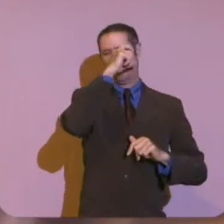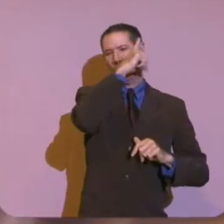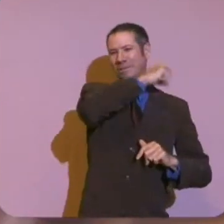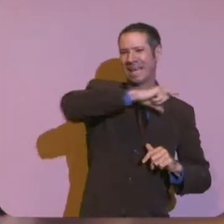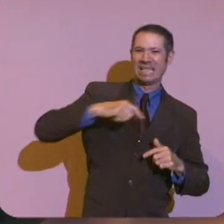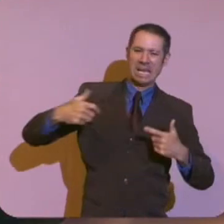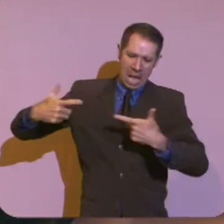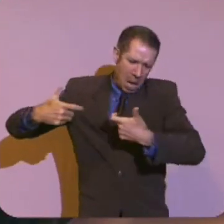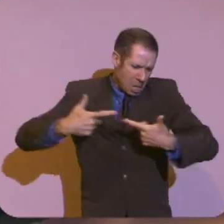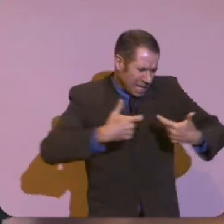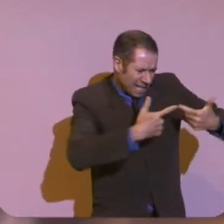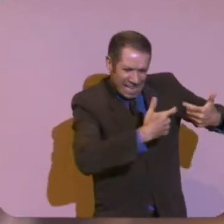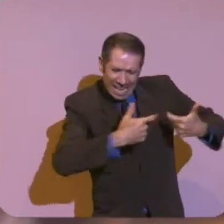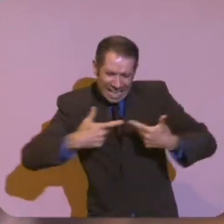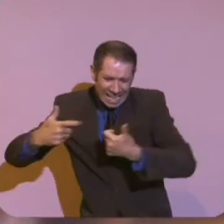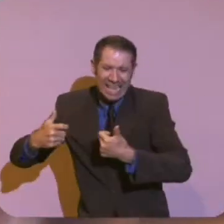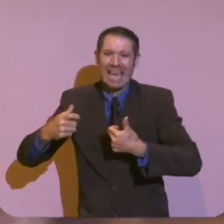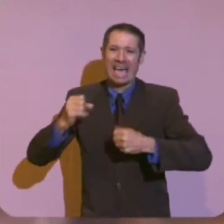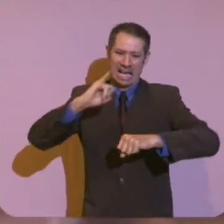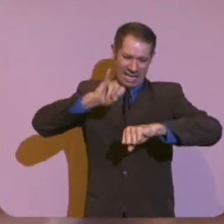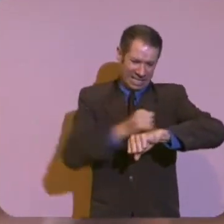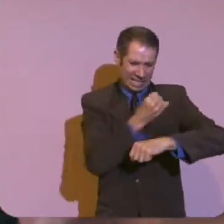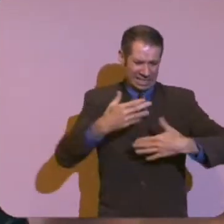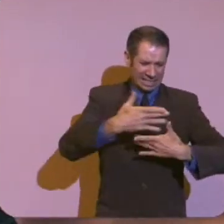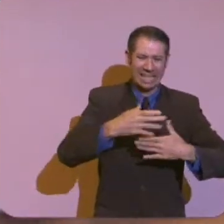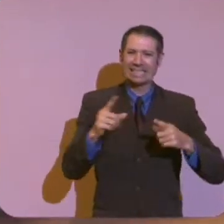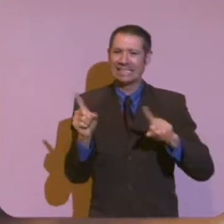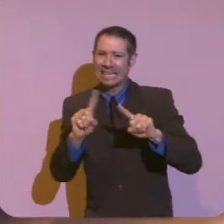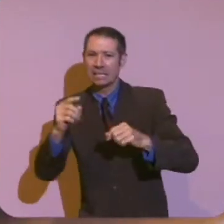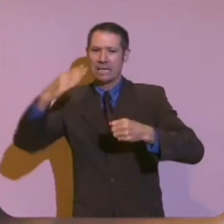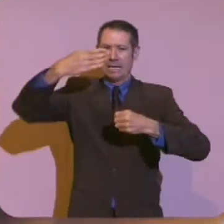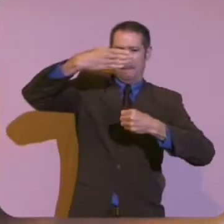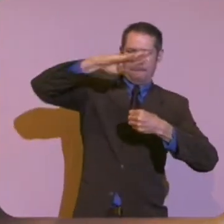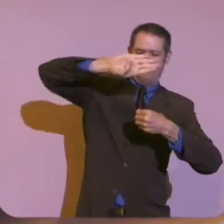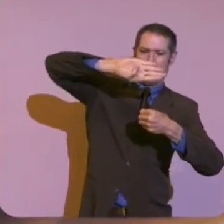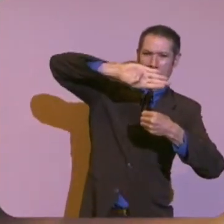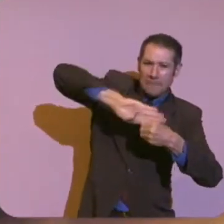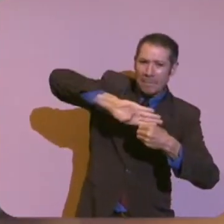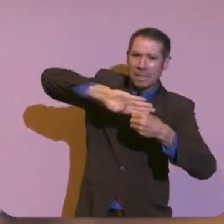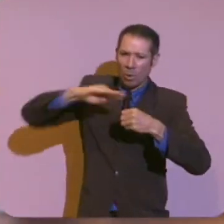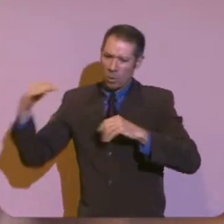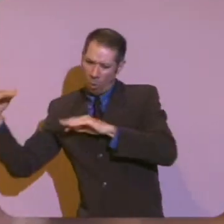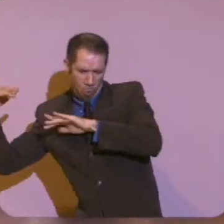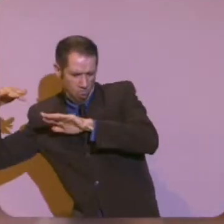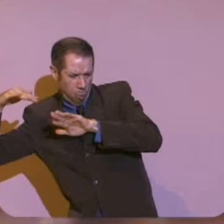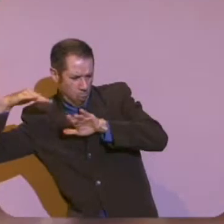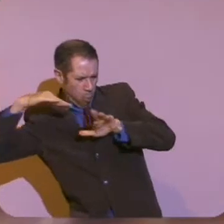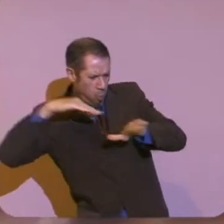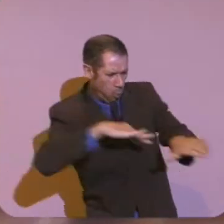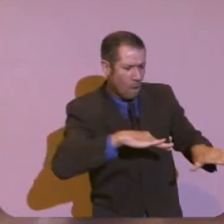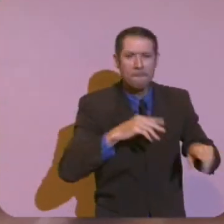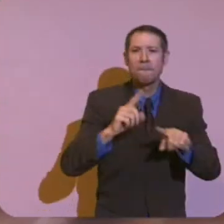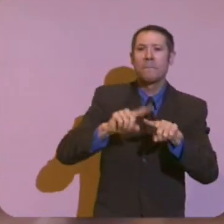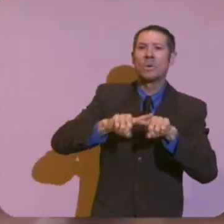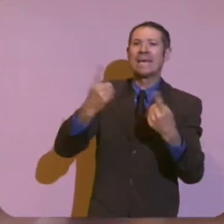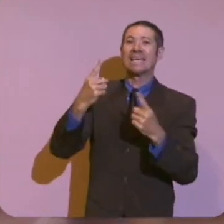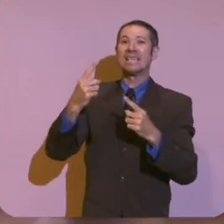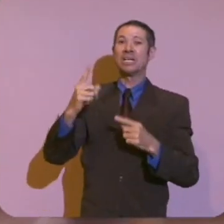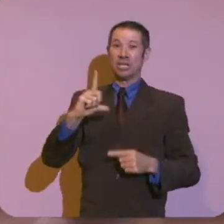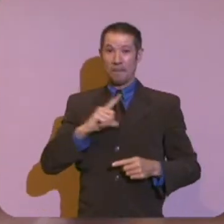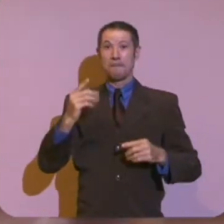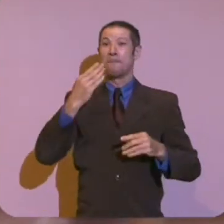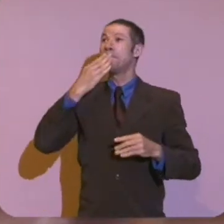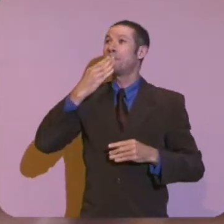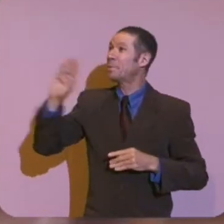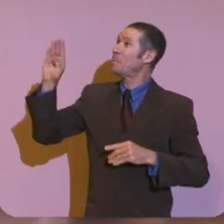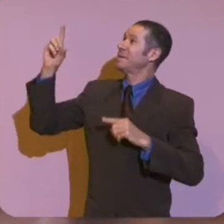guerra não chegaria na cidade de Jerusalém, ainda que os babilônios estivessem chegando. Por quê? Porque tinha promessas, e